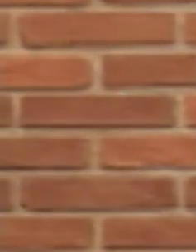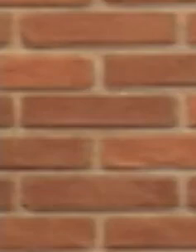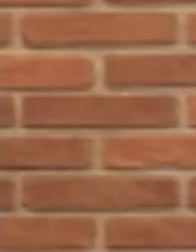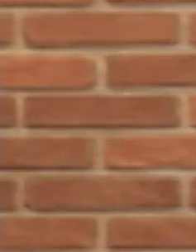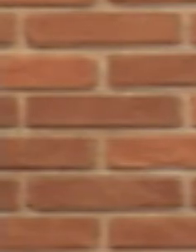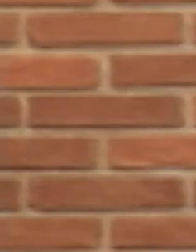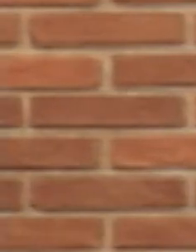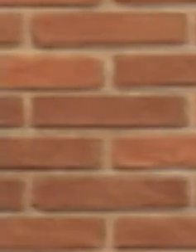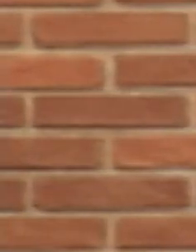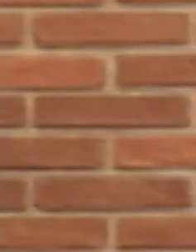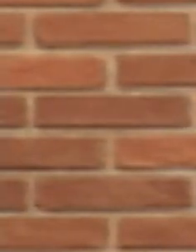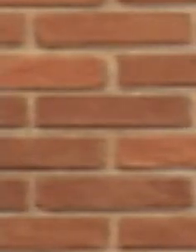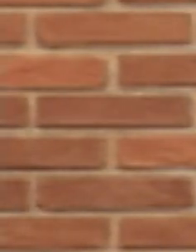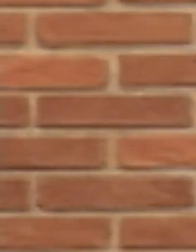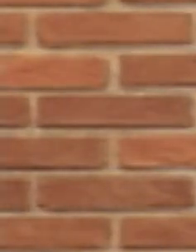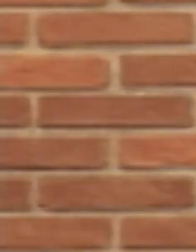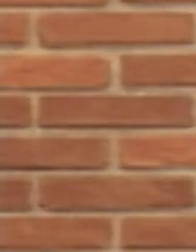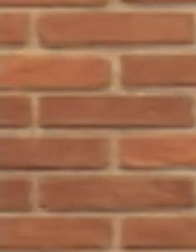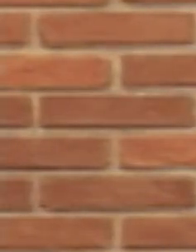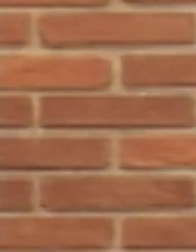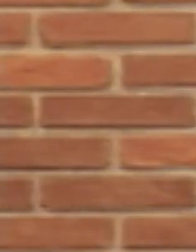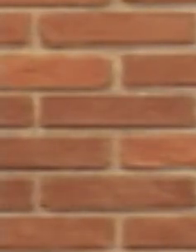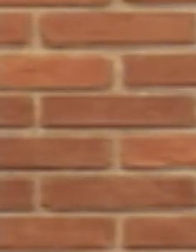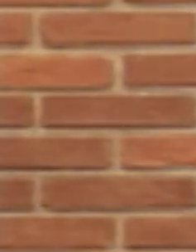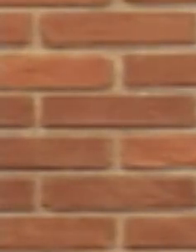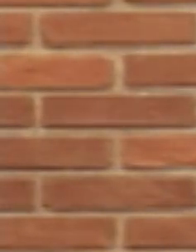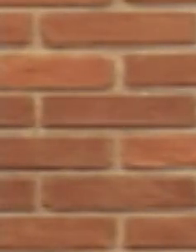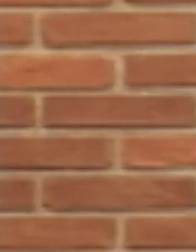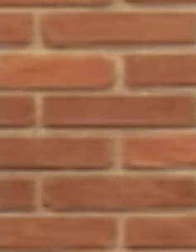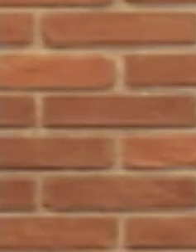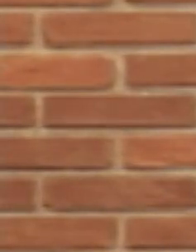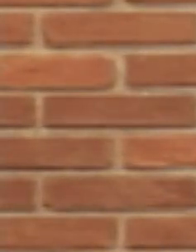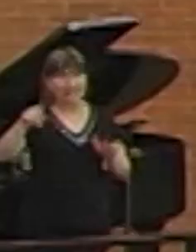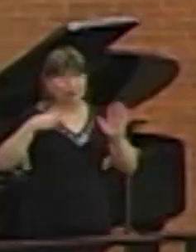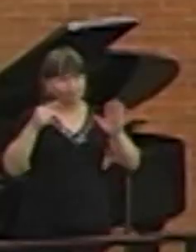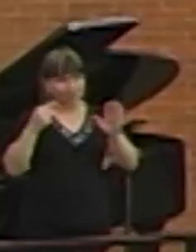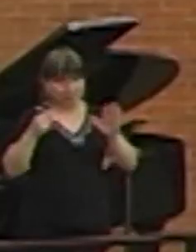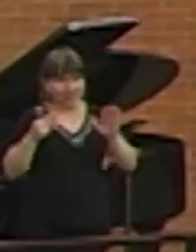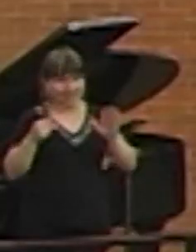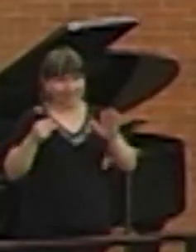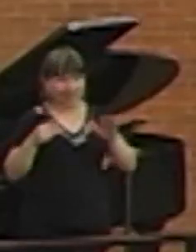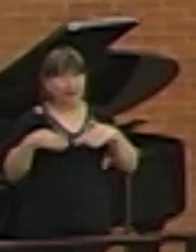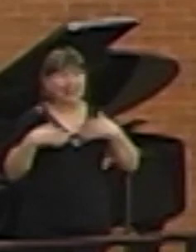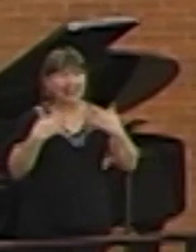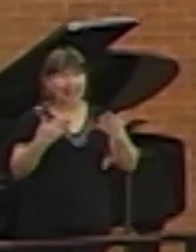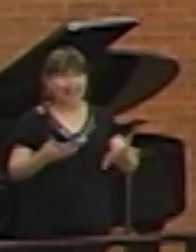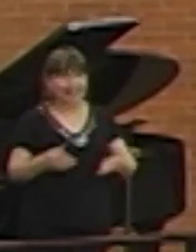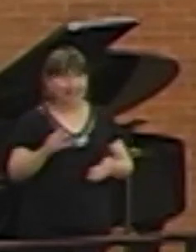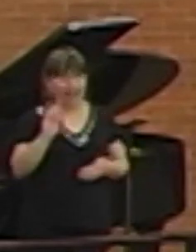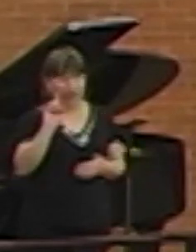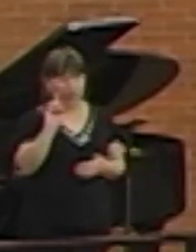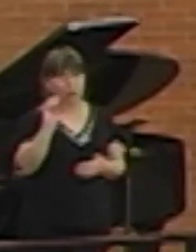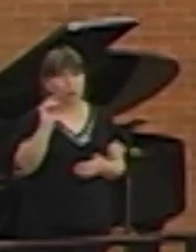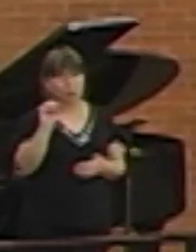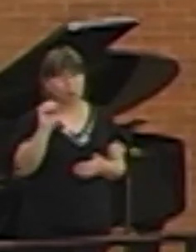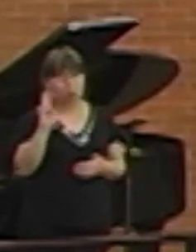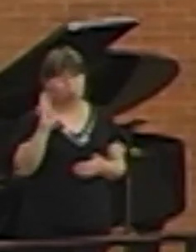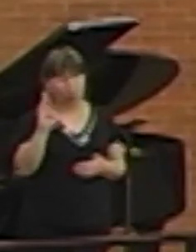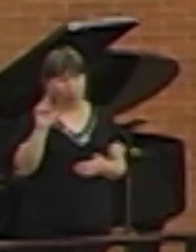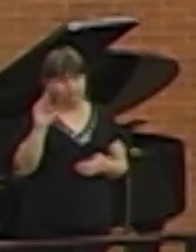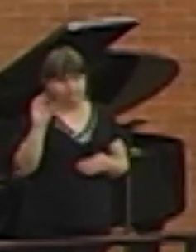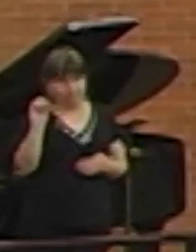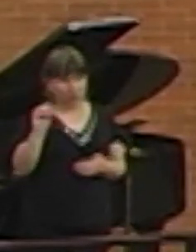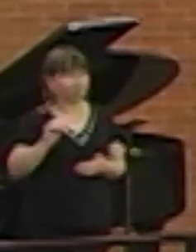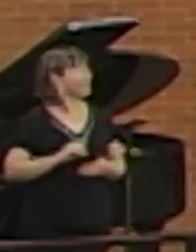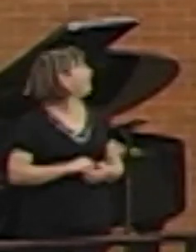você agora não vai trabalhar eu vou dar o dobro e será para eu acho que no verso Vamos ver se no verso